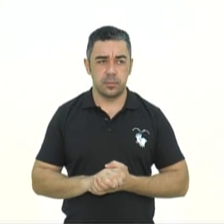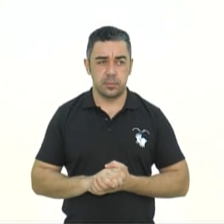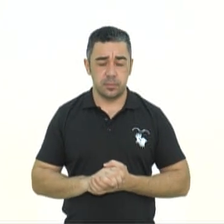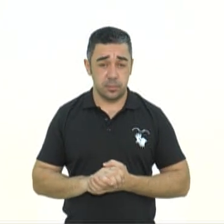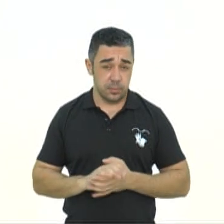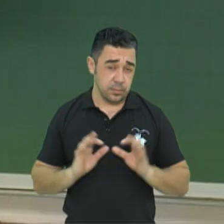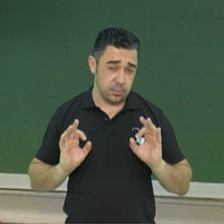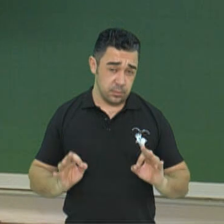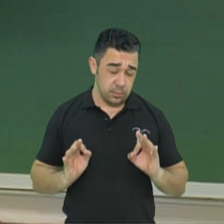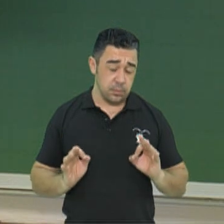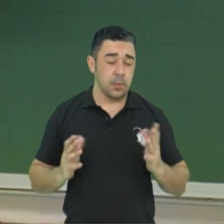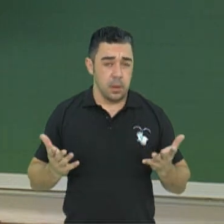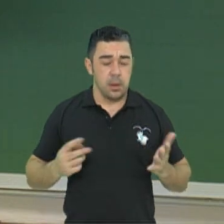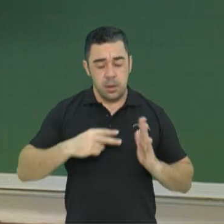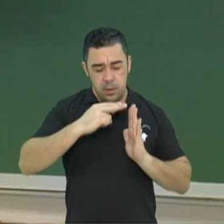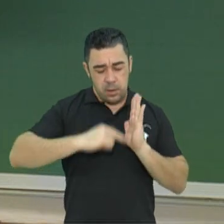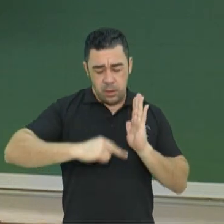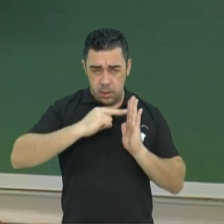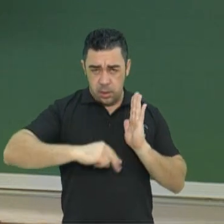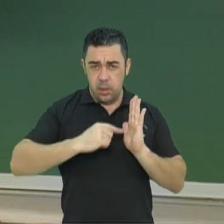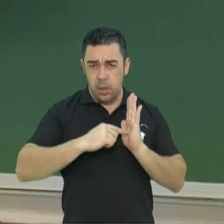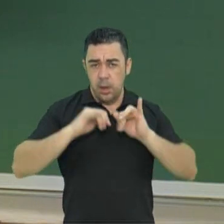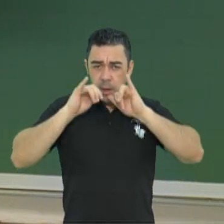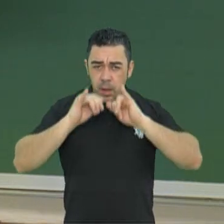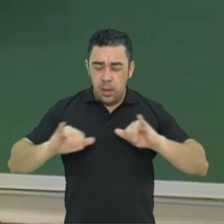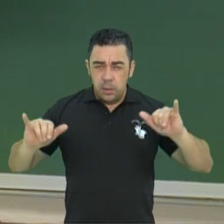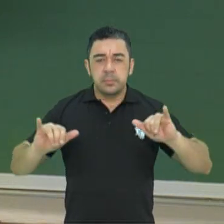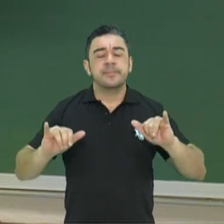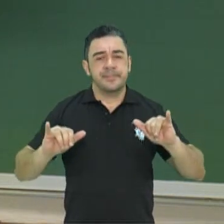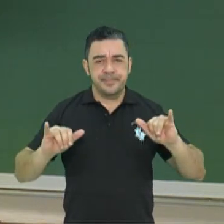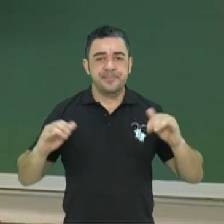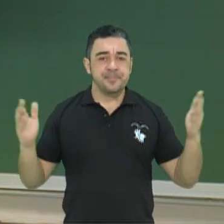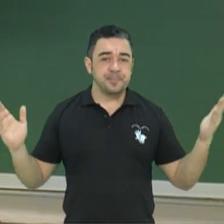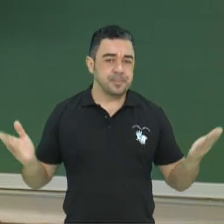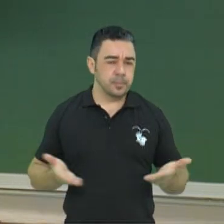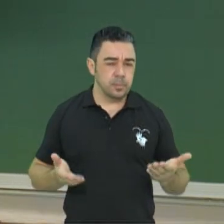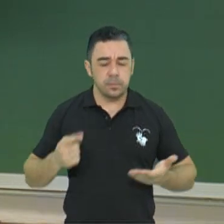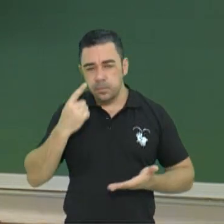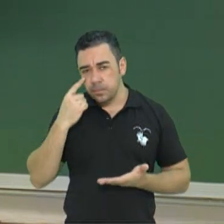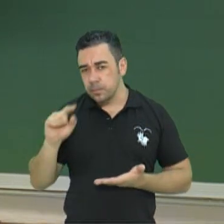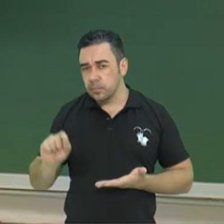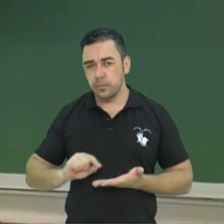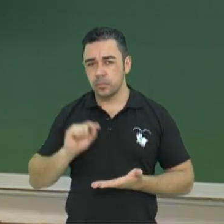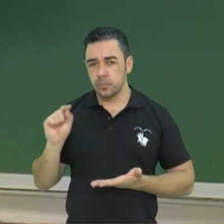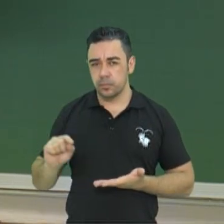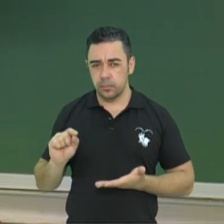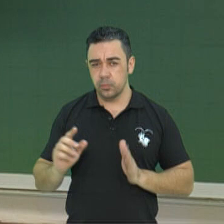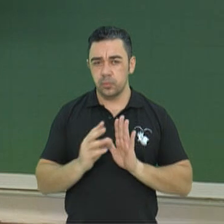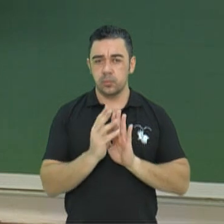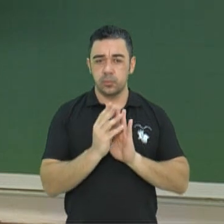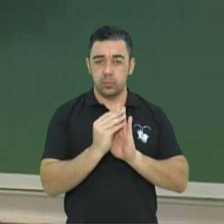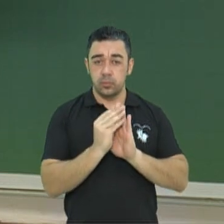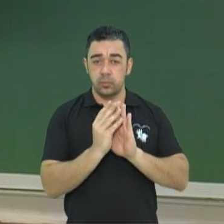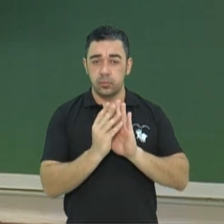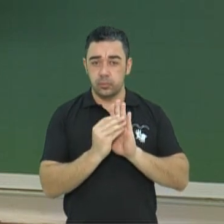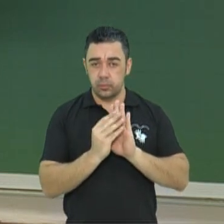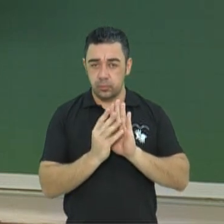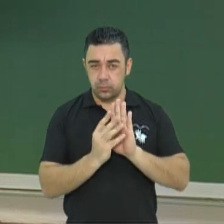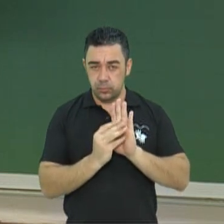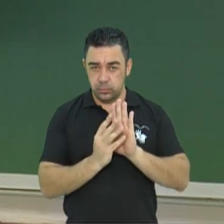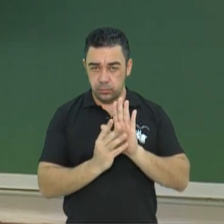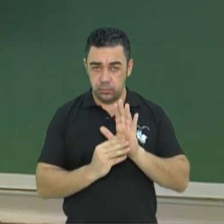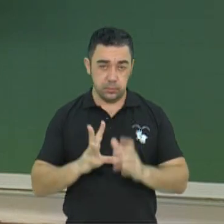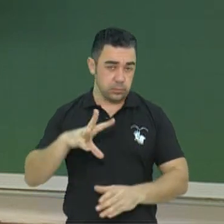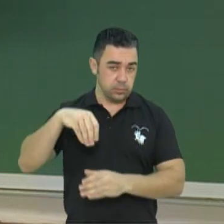Certo? Então, até aqui nós fizemos a leitura dessa notícia e agora nós vamos trabalhar em cima do conteúdo da